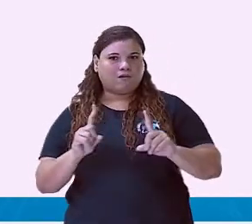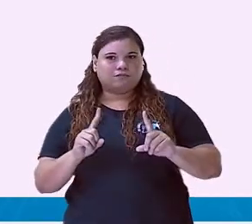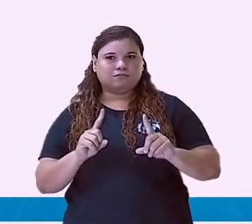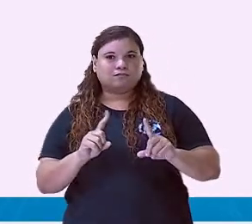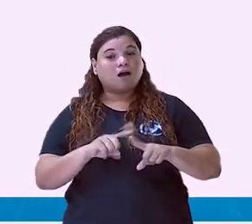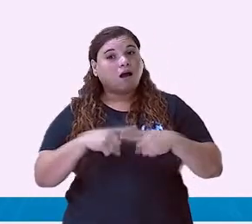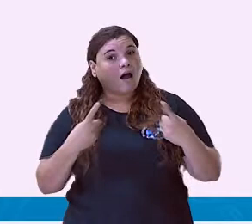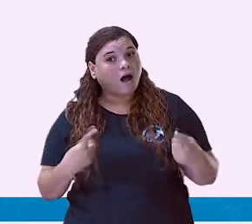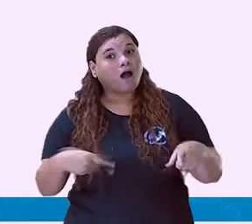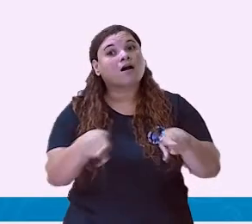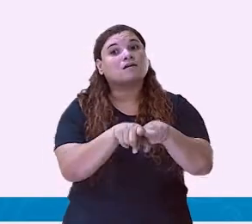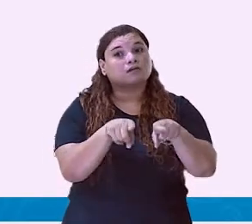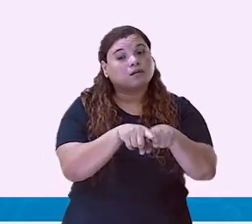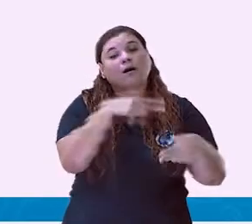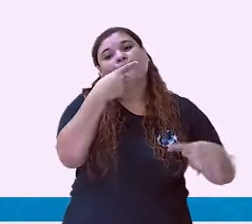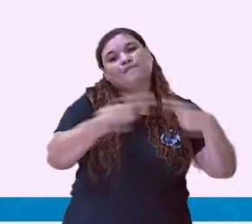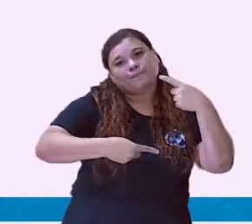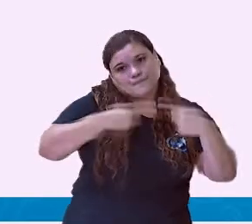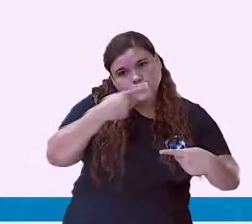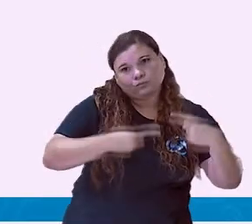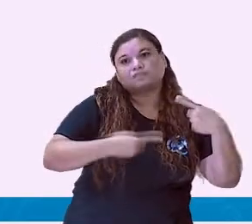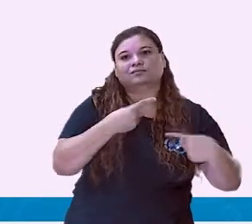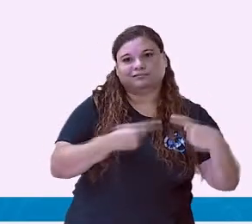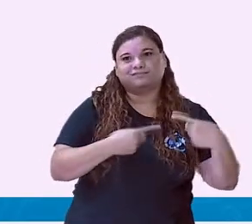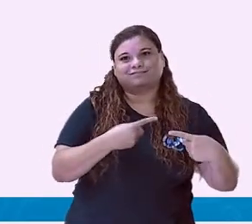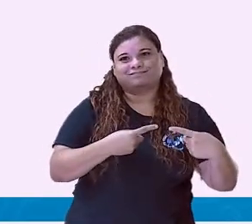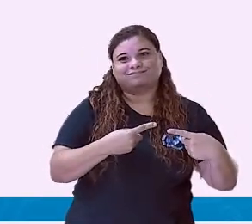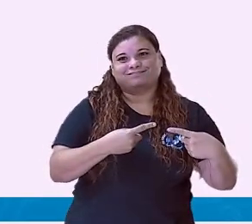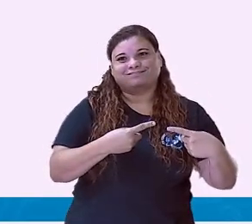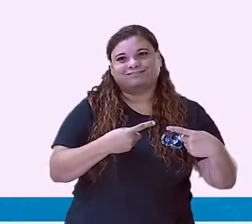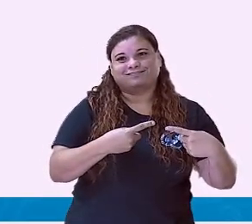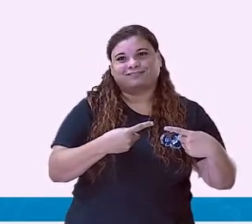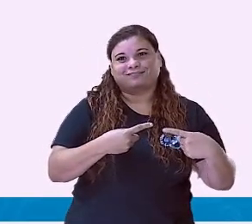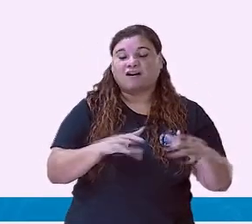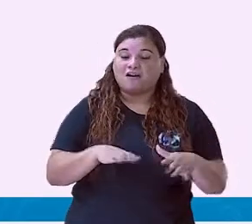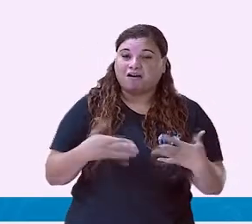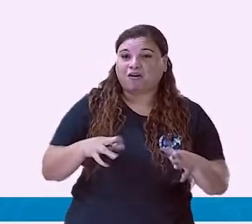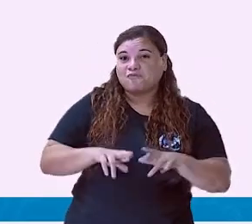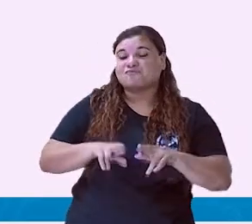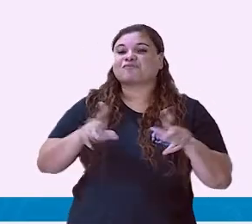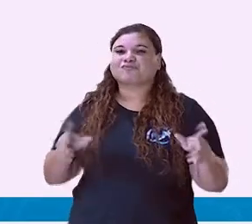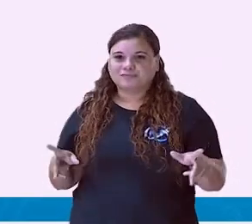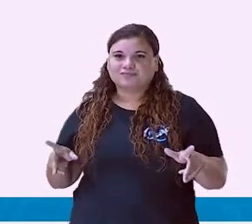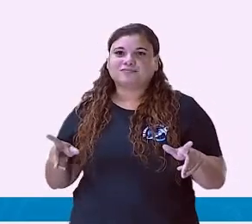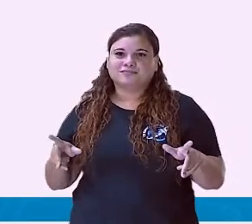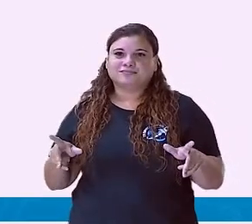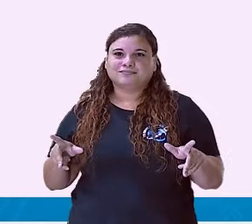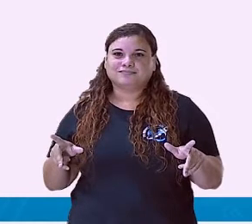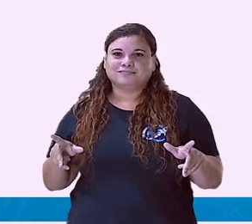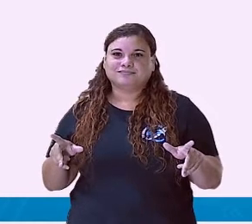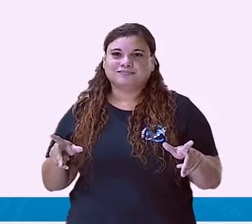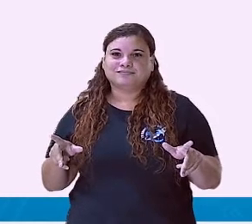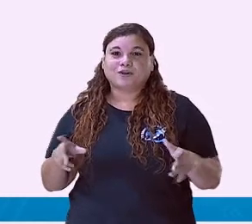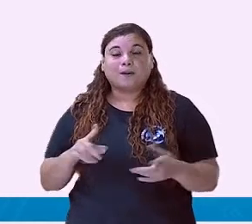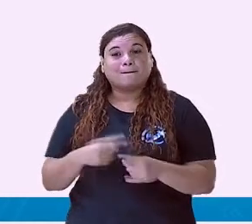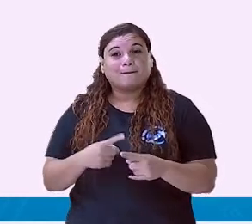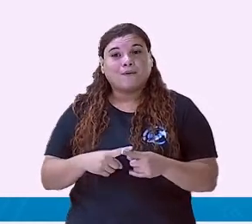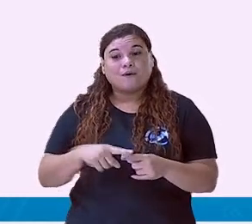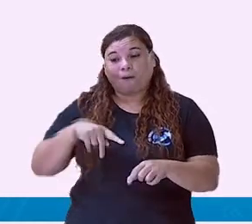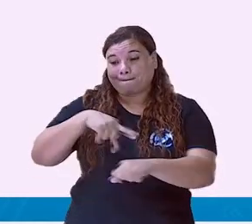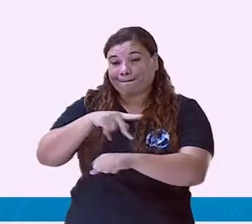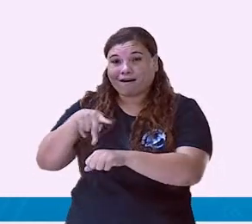países socialistas. E terceiro mundo, países